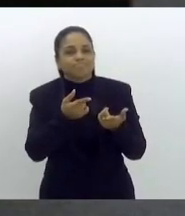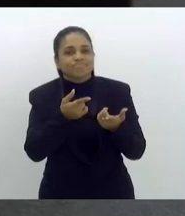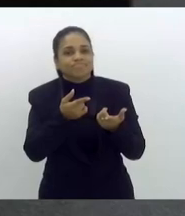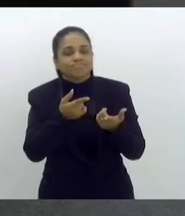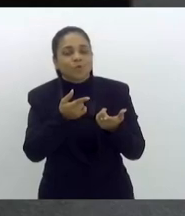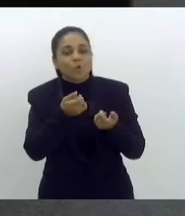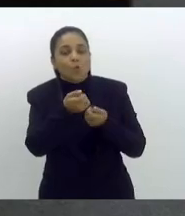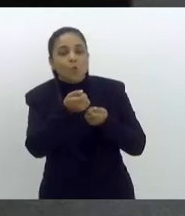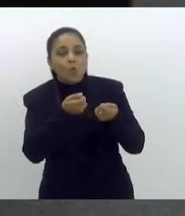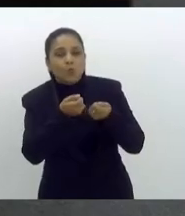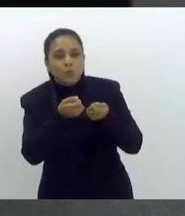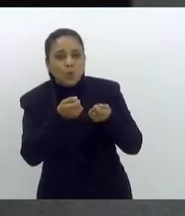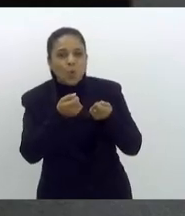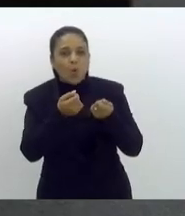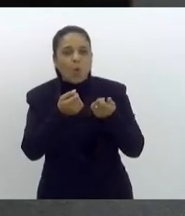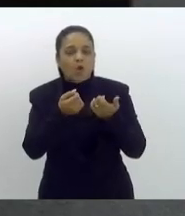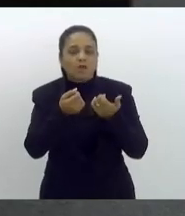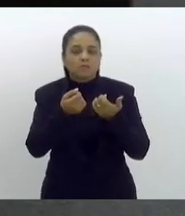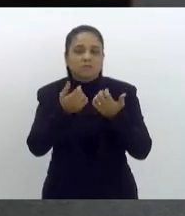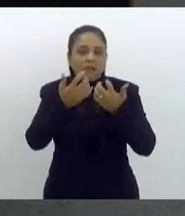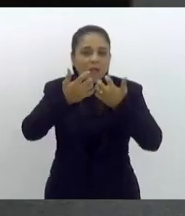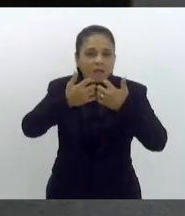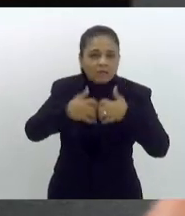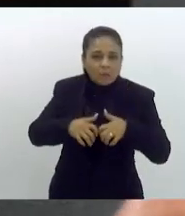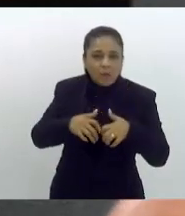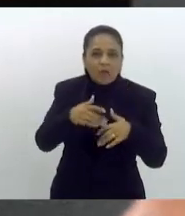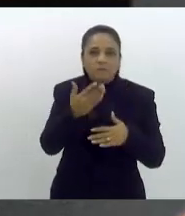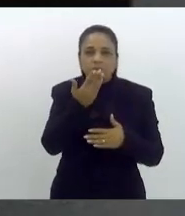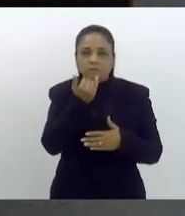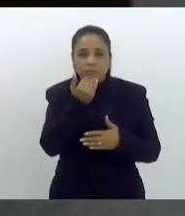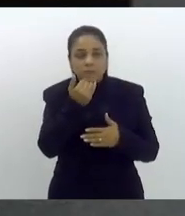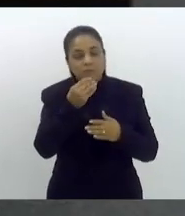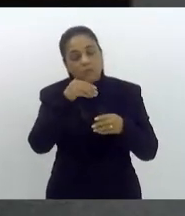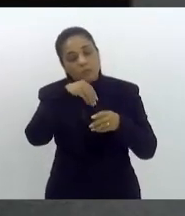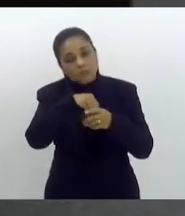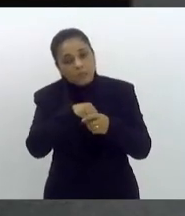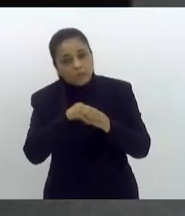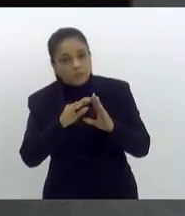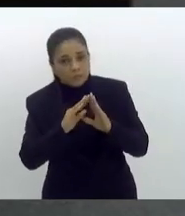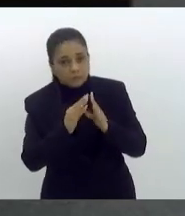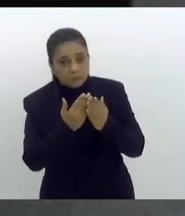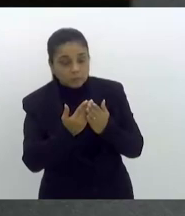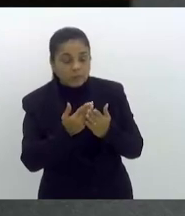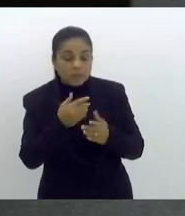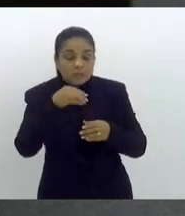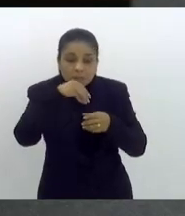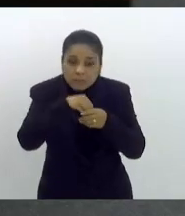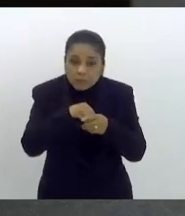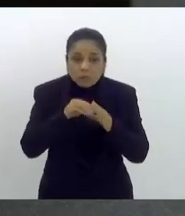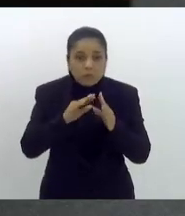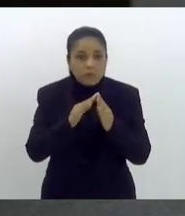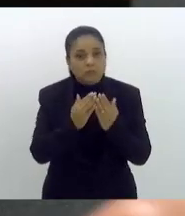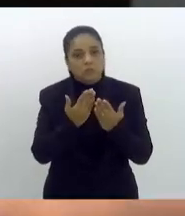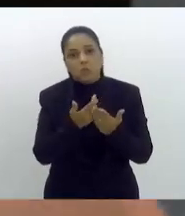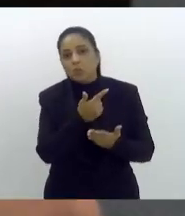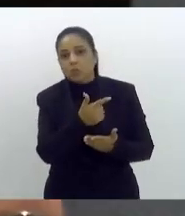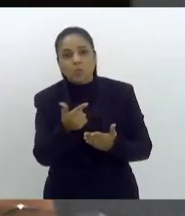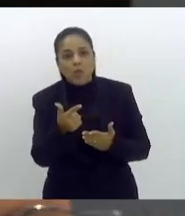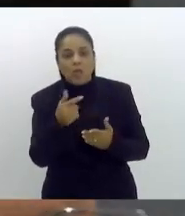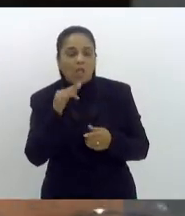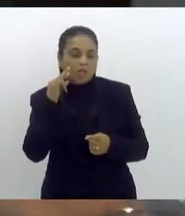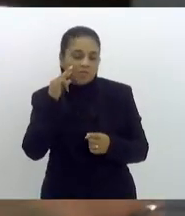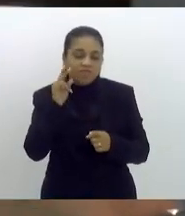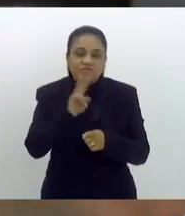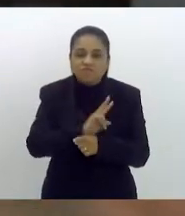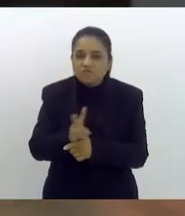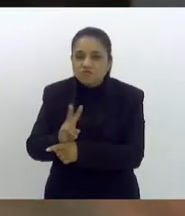uma Alimentação adequada quando ela chega na escola porque na escola não tem ninguém olhando de maneira concreta para que